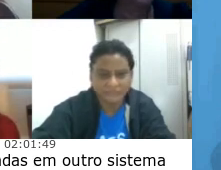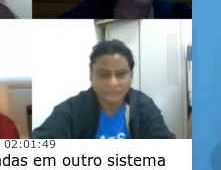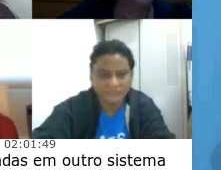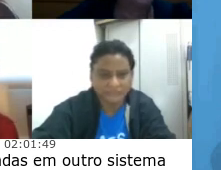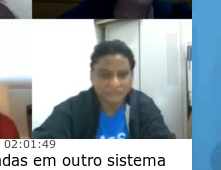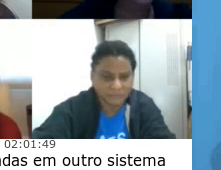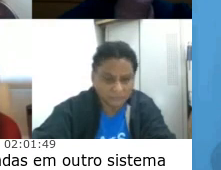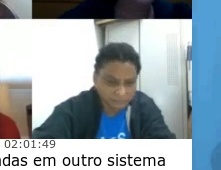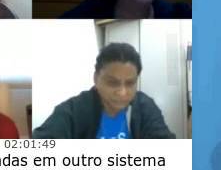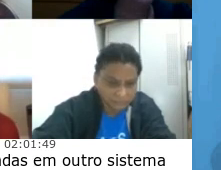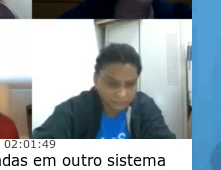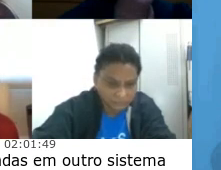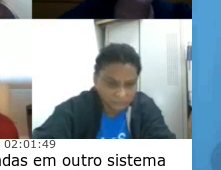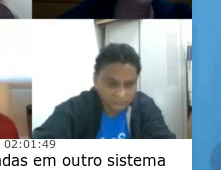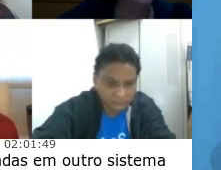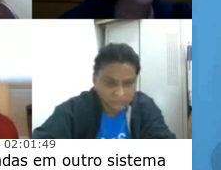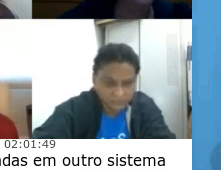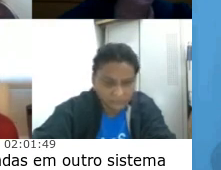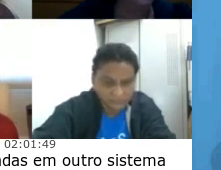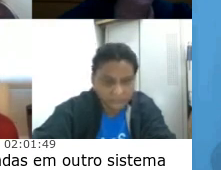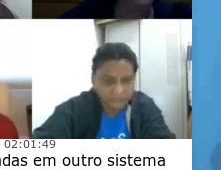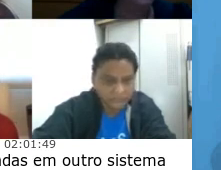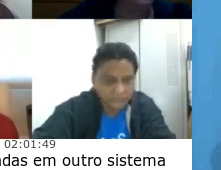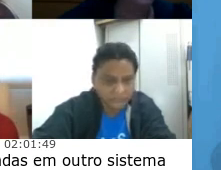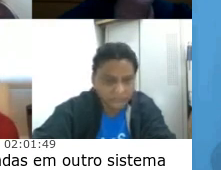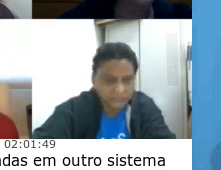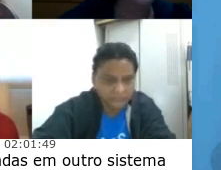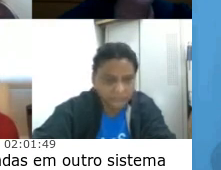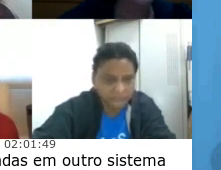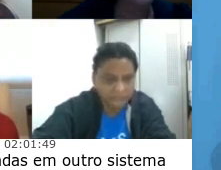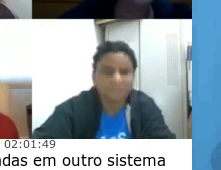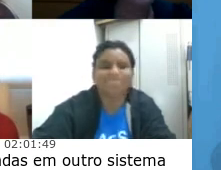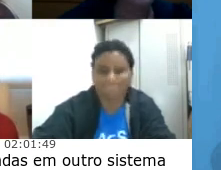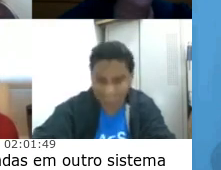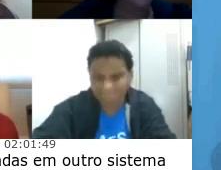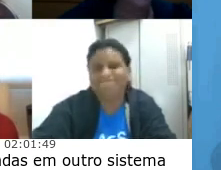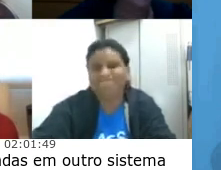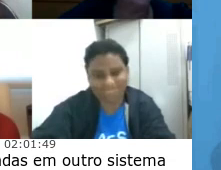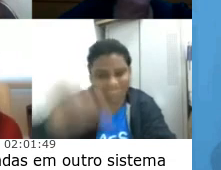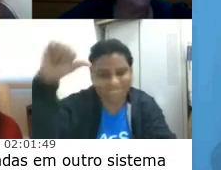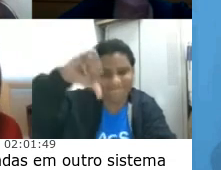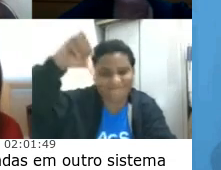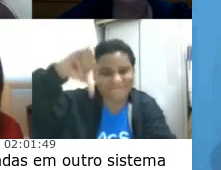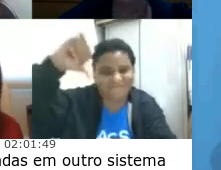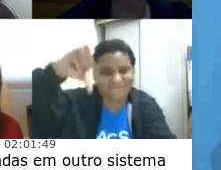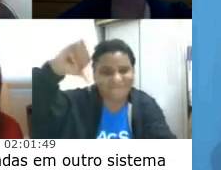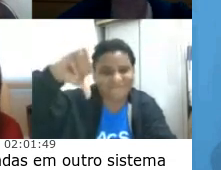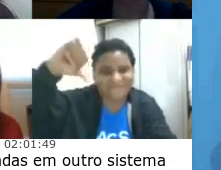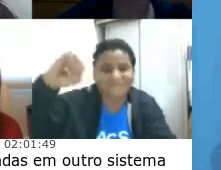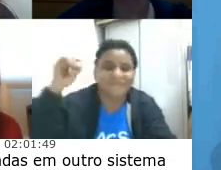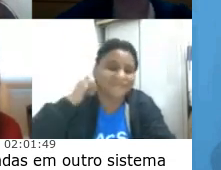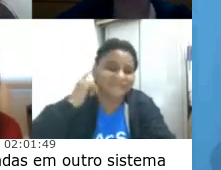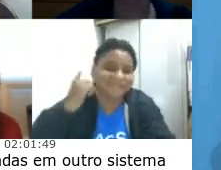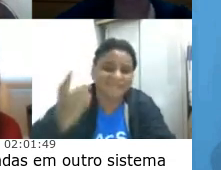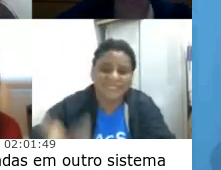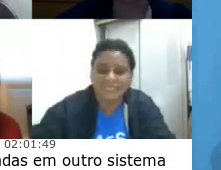então acho que a gente pode encerrar né queria de novo agradecer muito agradecer ao Telesaúde agradecer